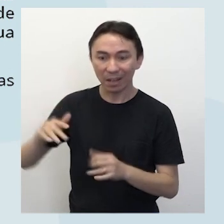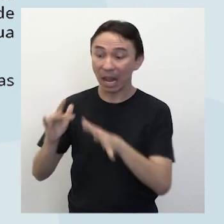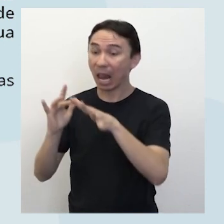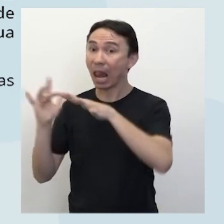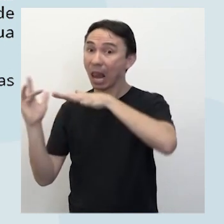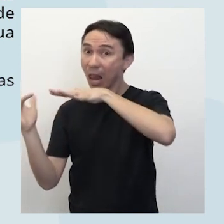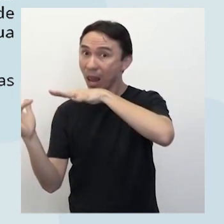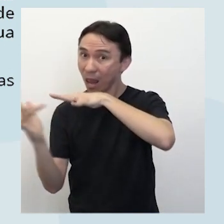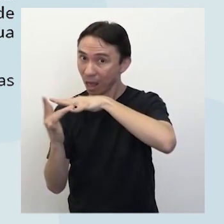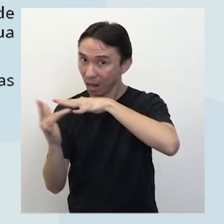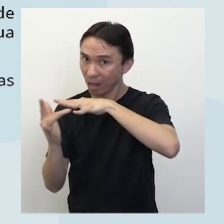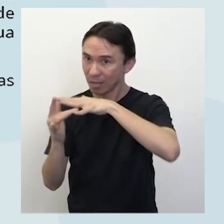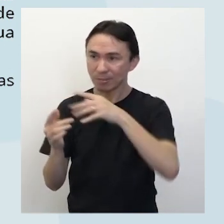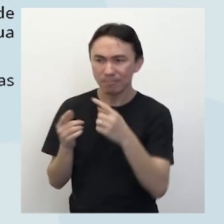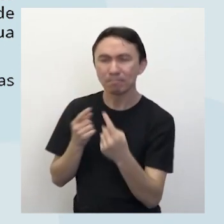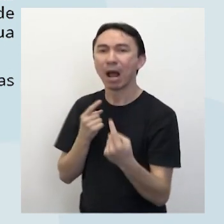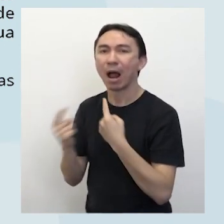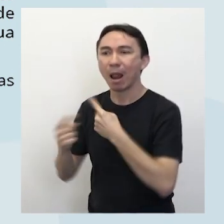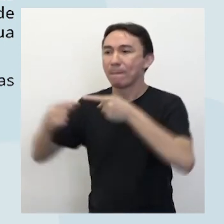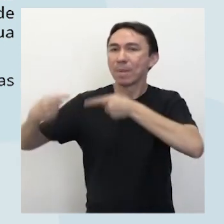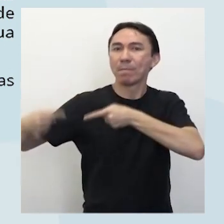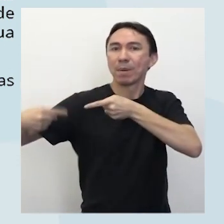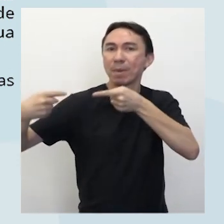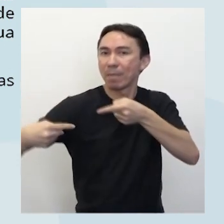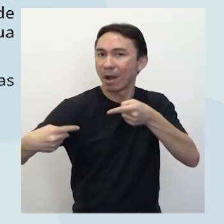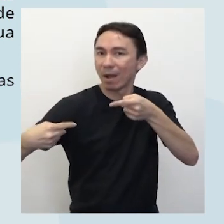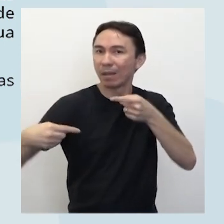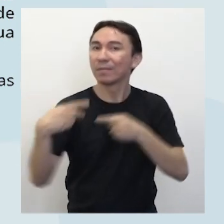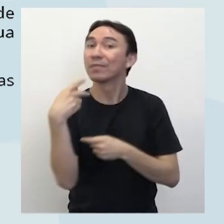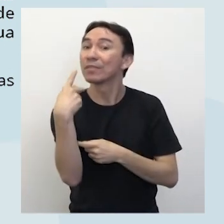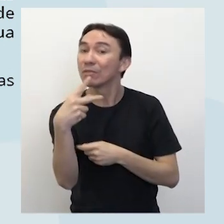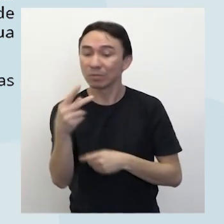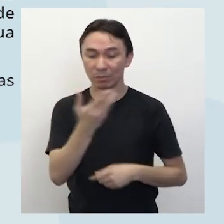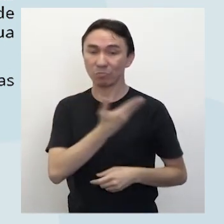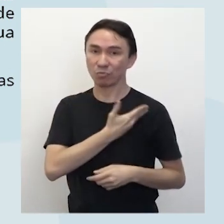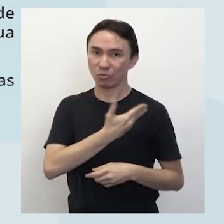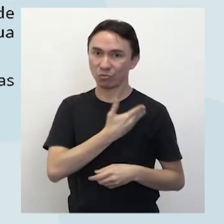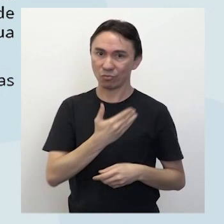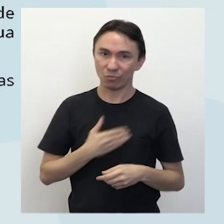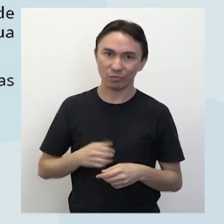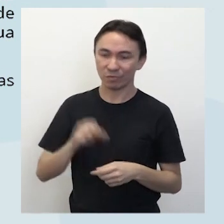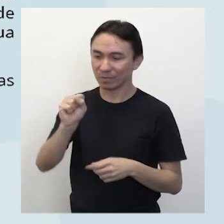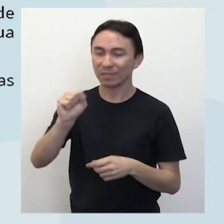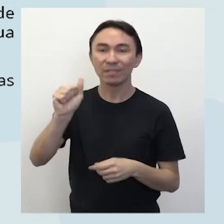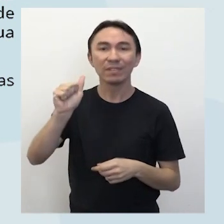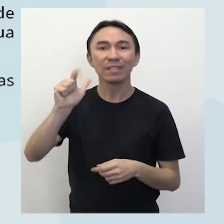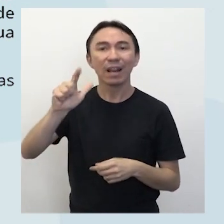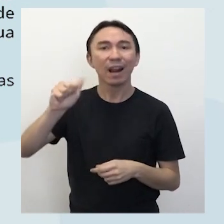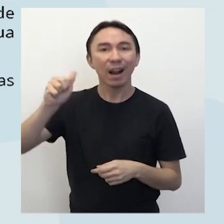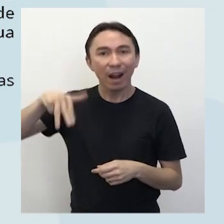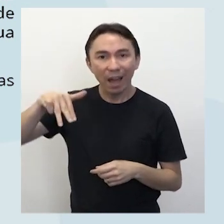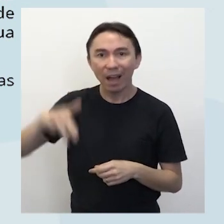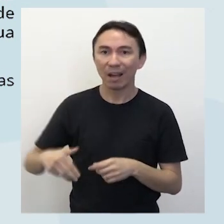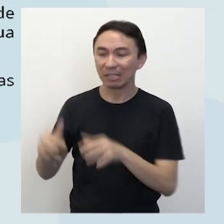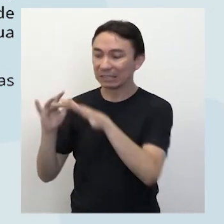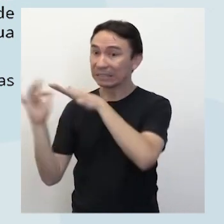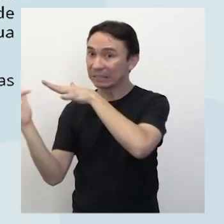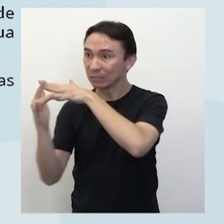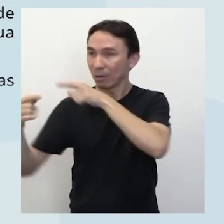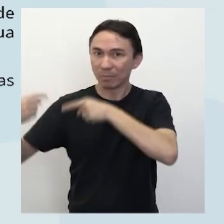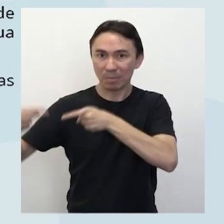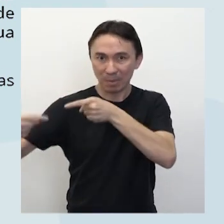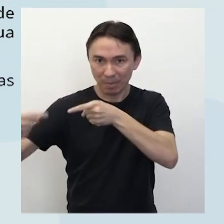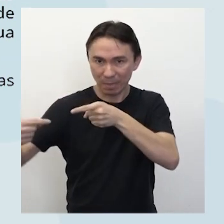repetir. Faça com seus amigos uma batalha de slam pelas redes sociais.